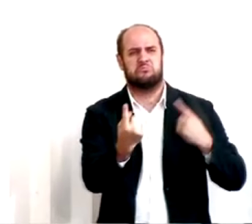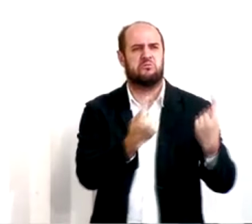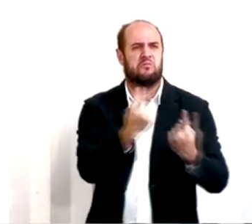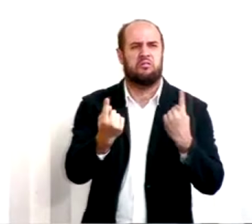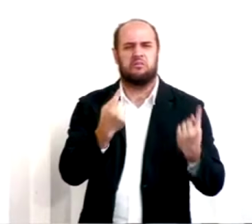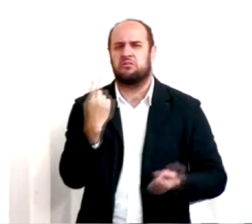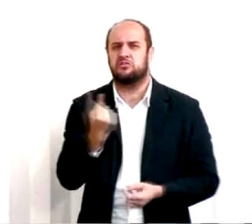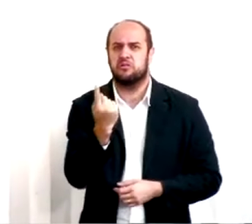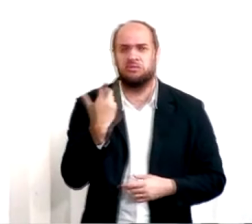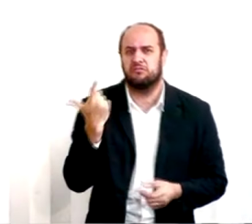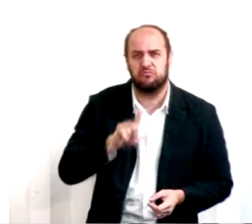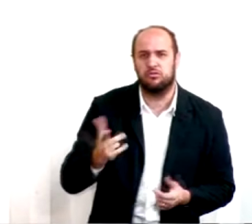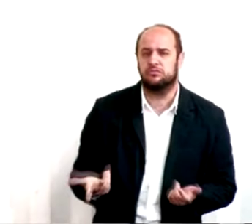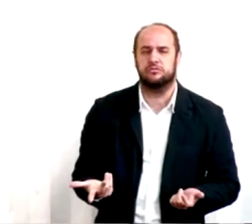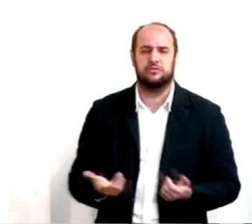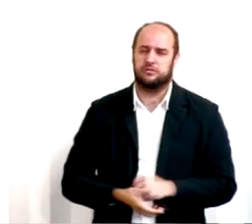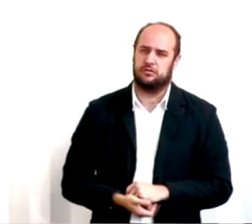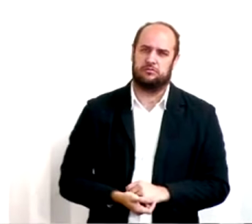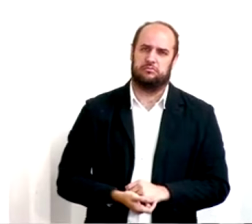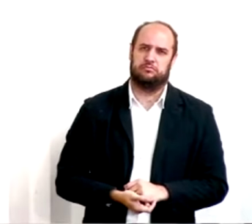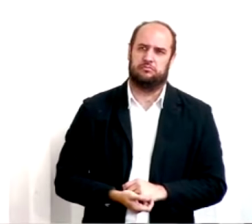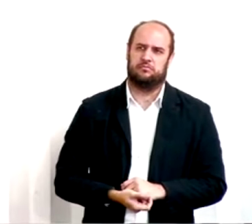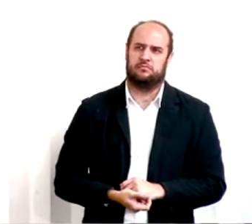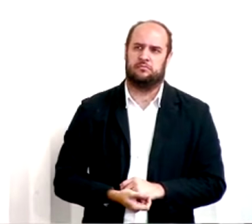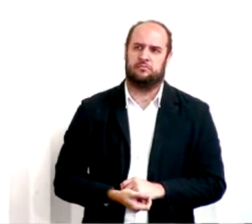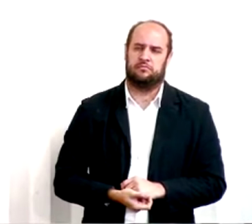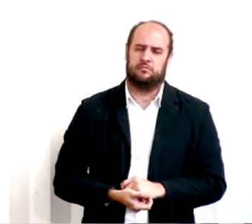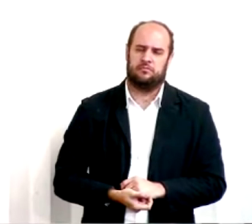a gente conhece a Deus de ele nos falar